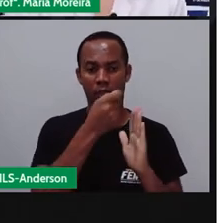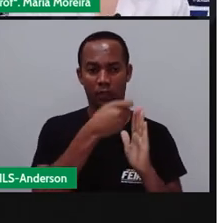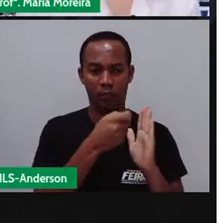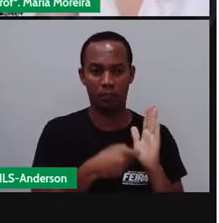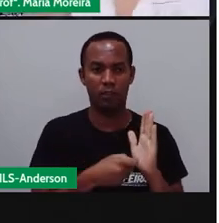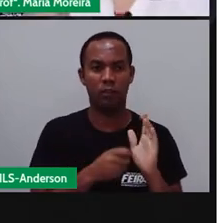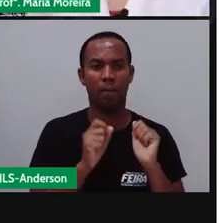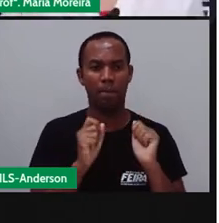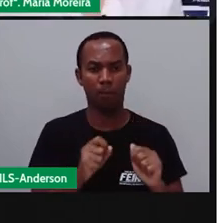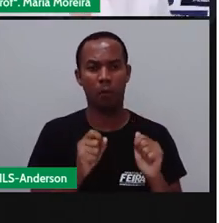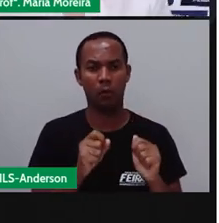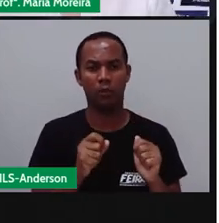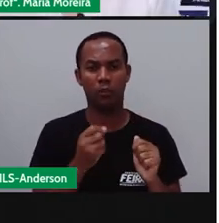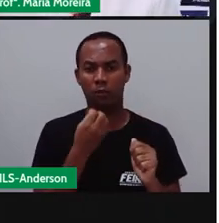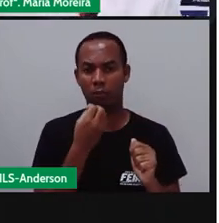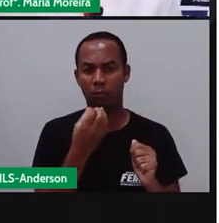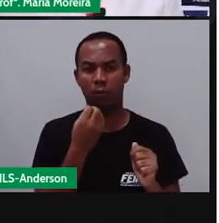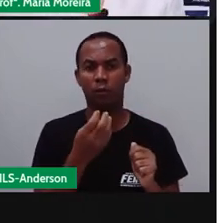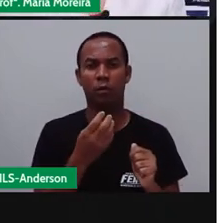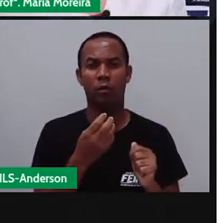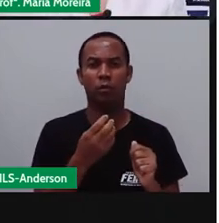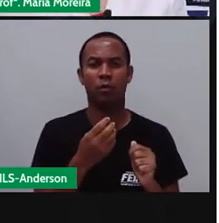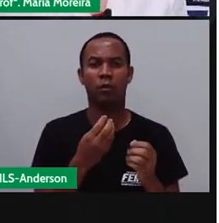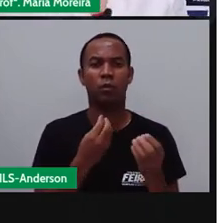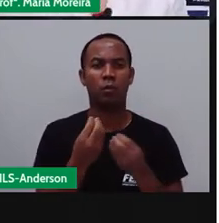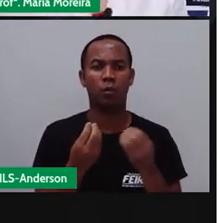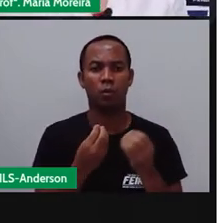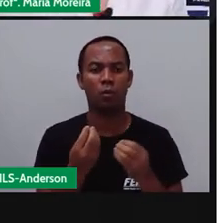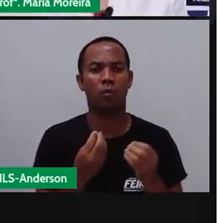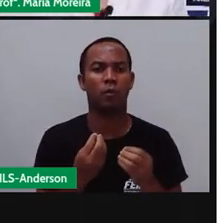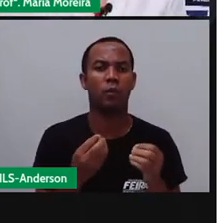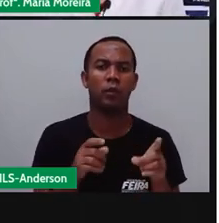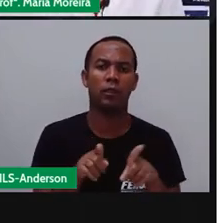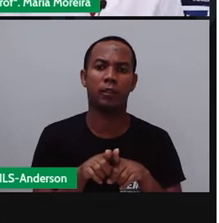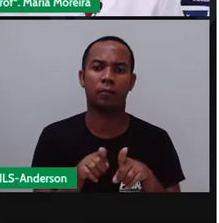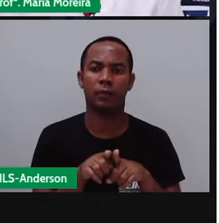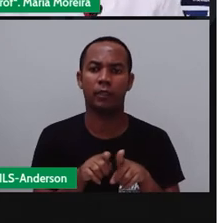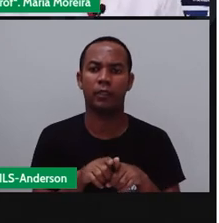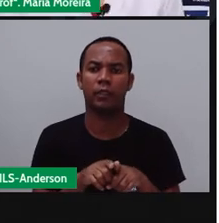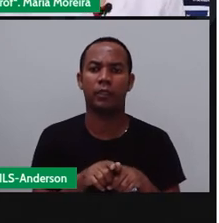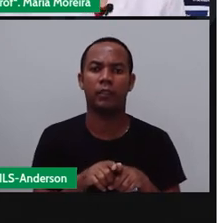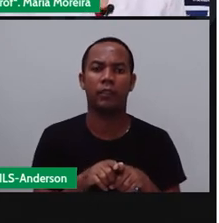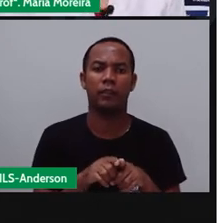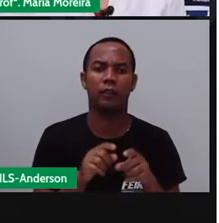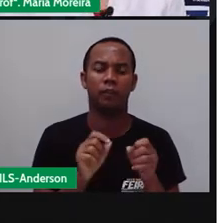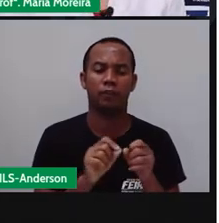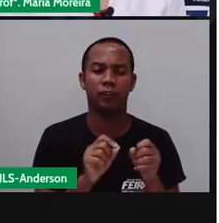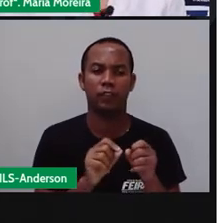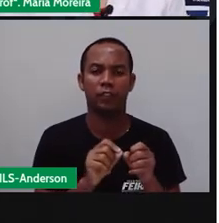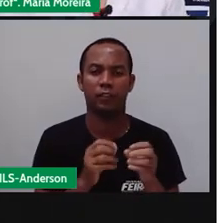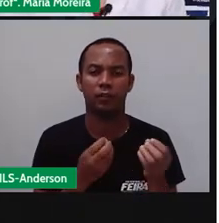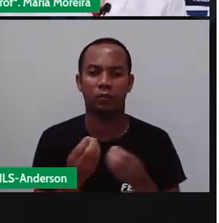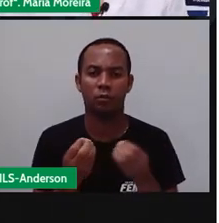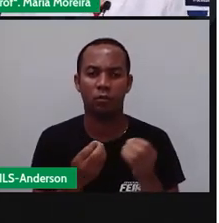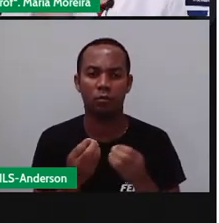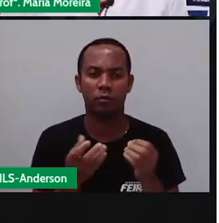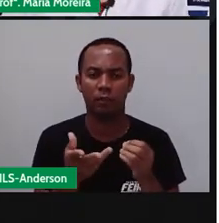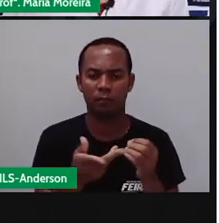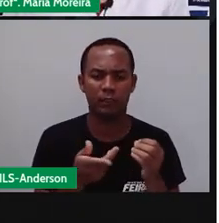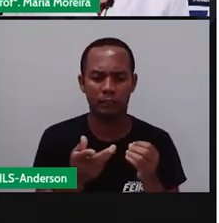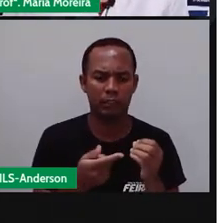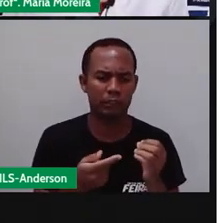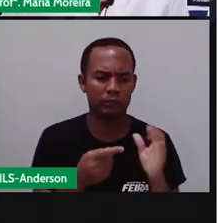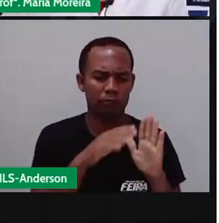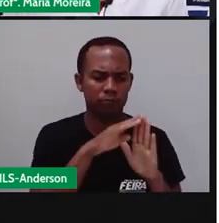pode ser muito útil, né? A lista serve o quê? Para ser prática, né? Não perder